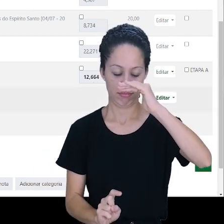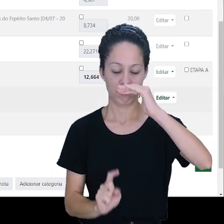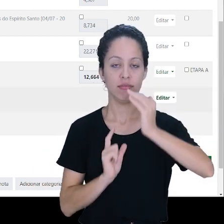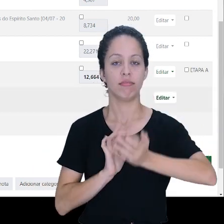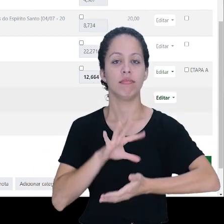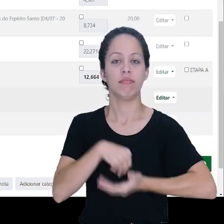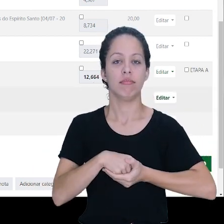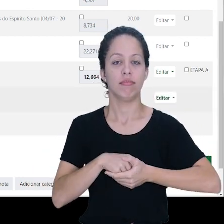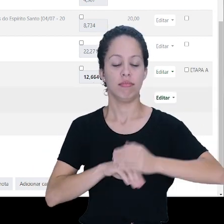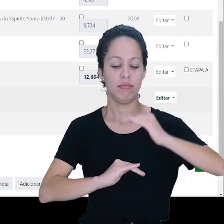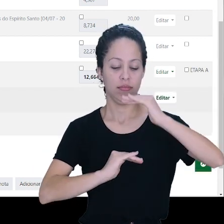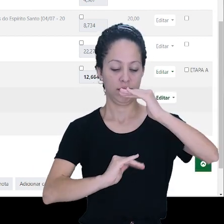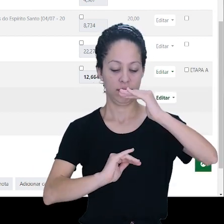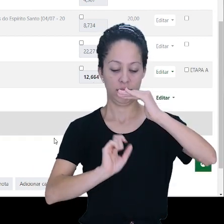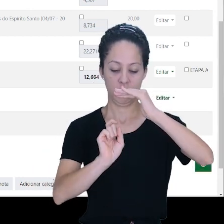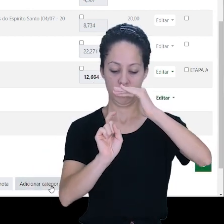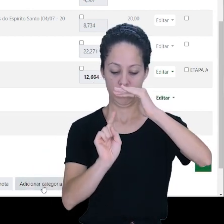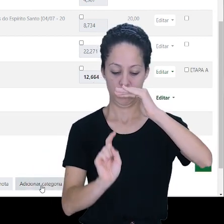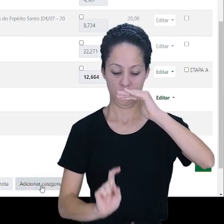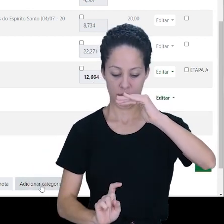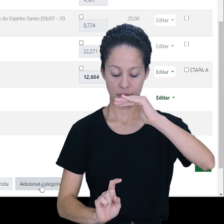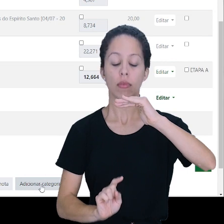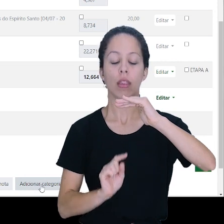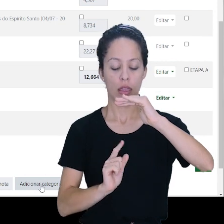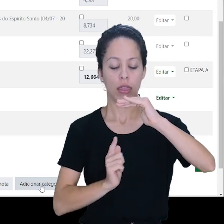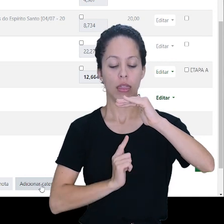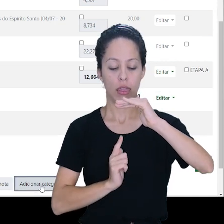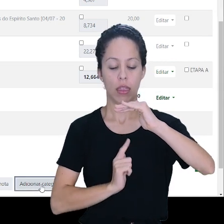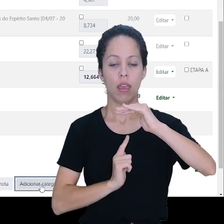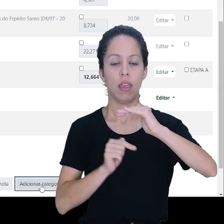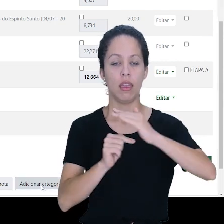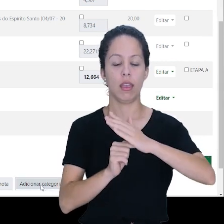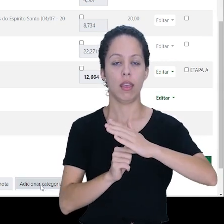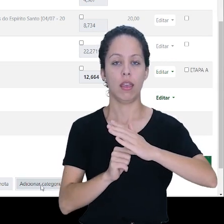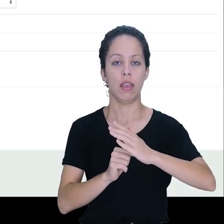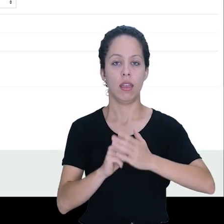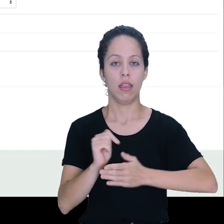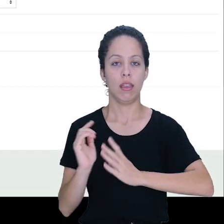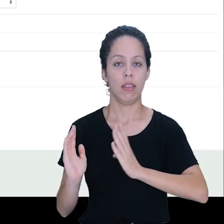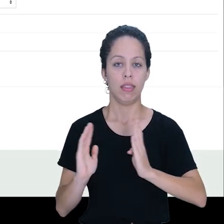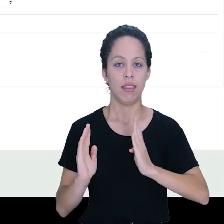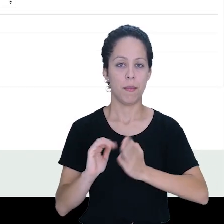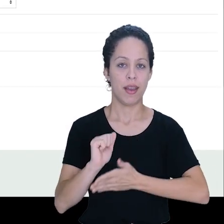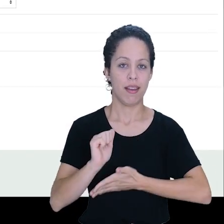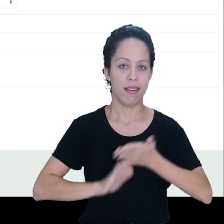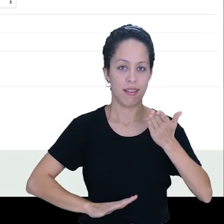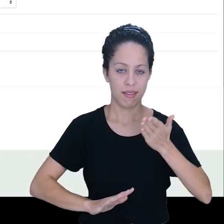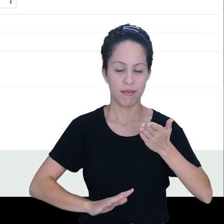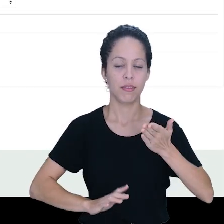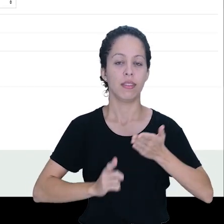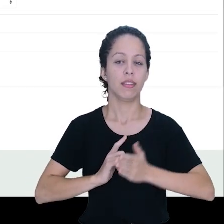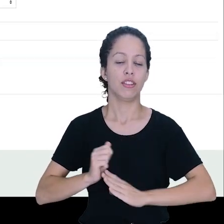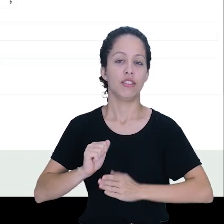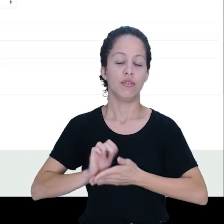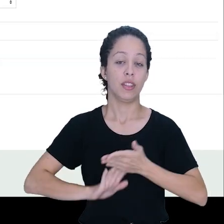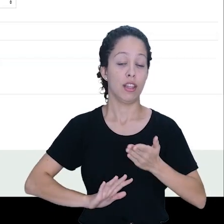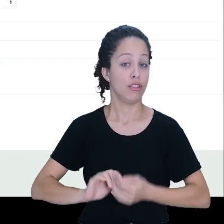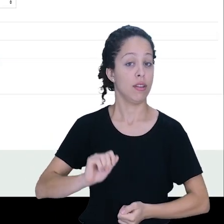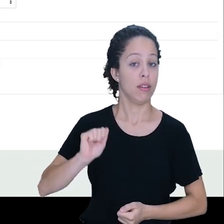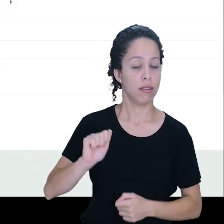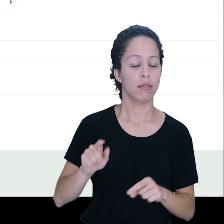então tudo que tiver dentro vai fazer parte da etapa a Vamos criar então atividades a e a recuperação a